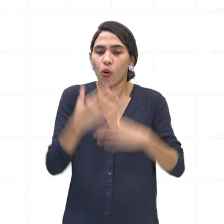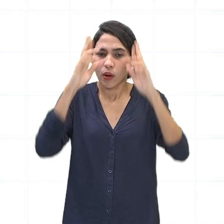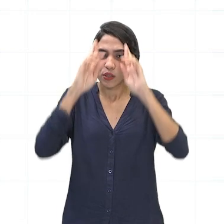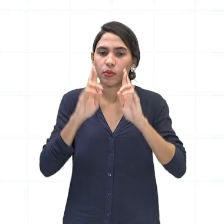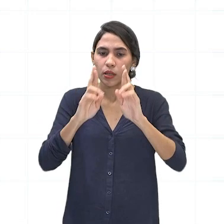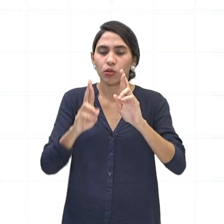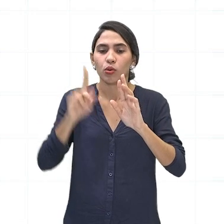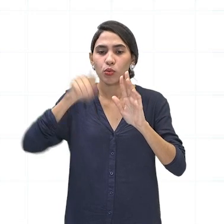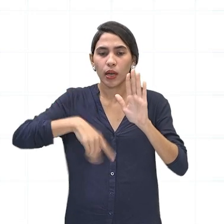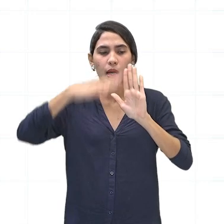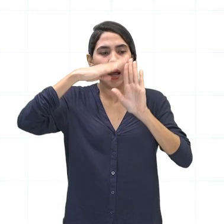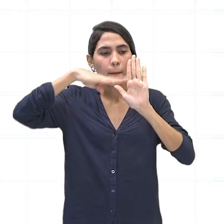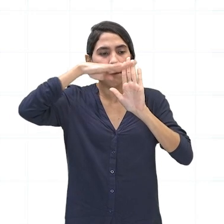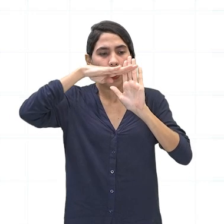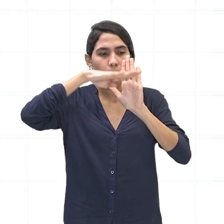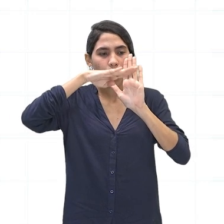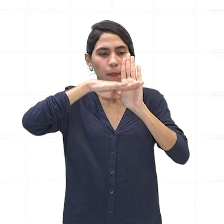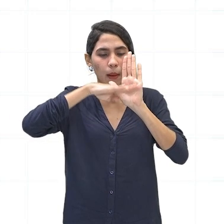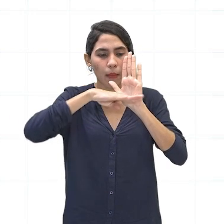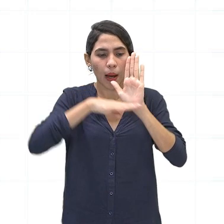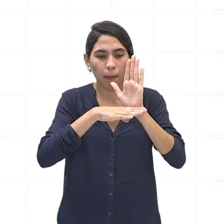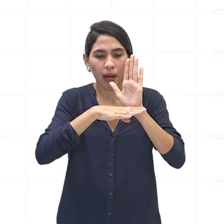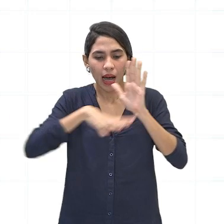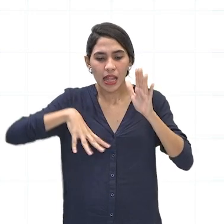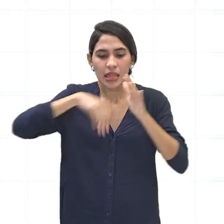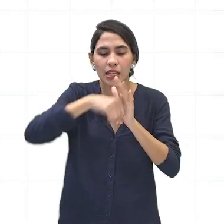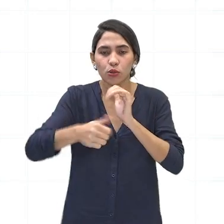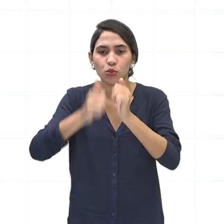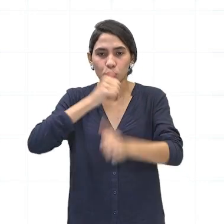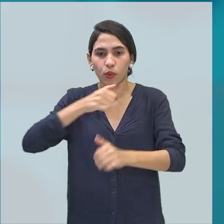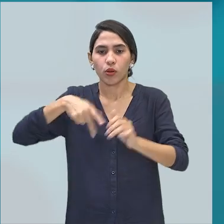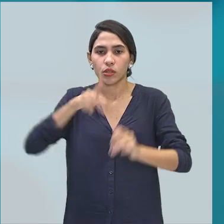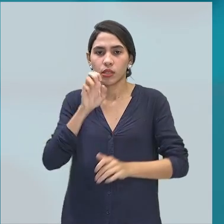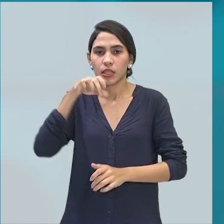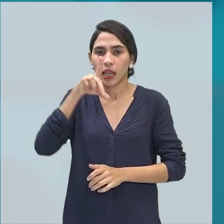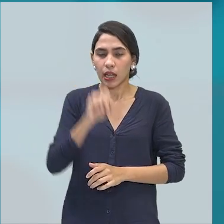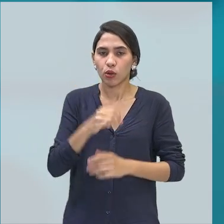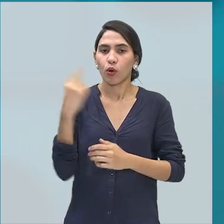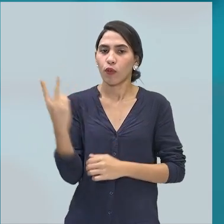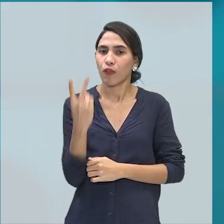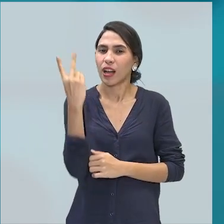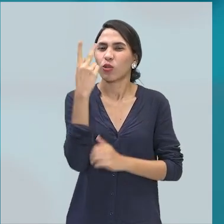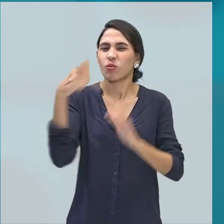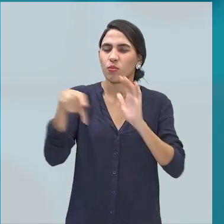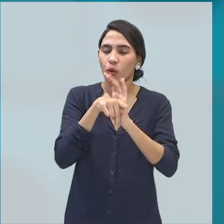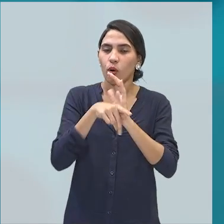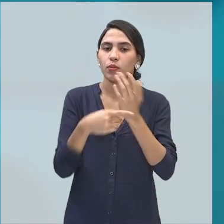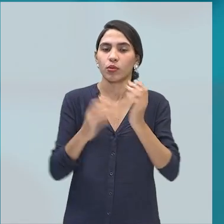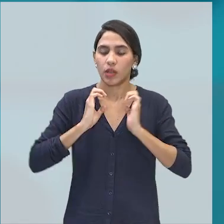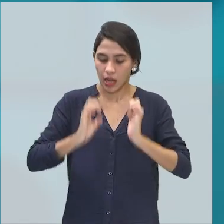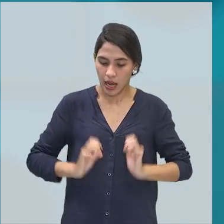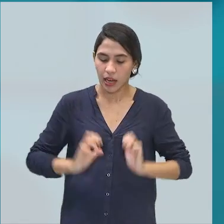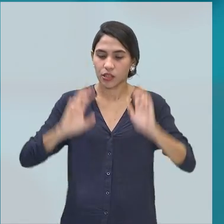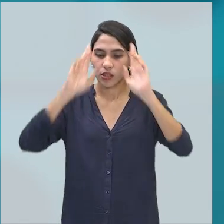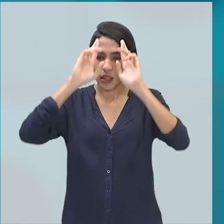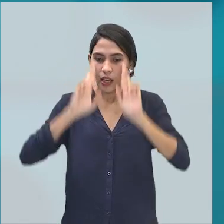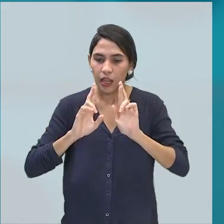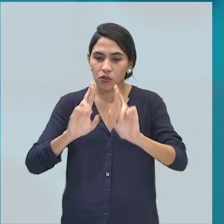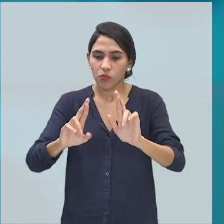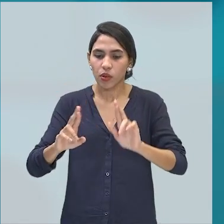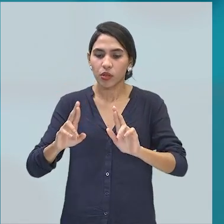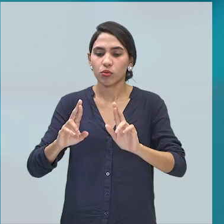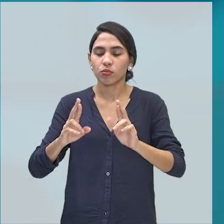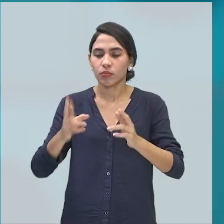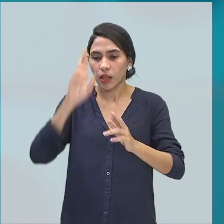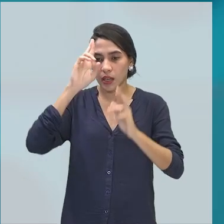justamente trabalhar os valores, né, que devem fazer parte do indivíduo, que é a questão do respeito com seu